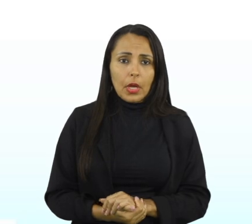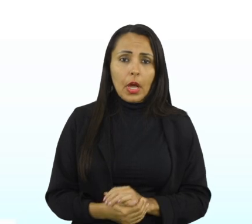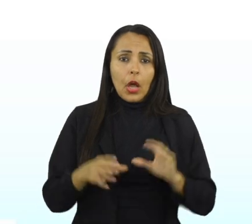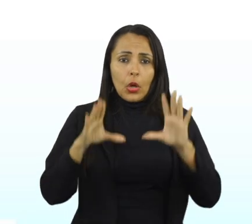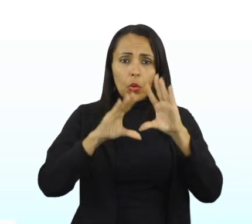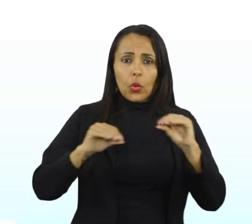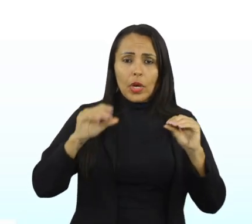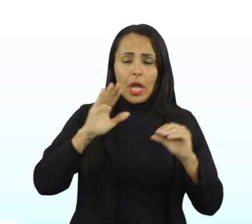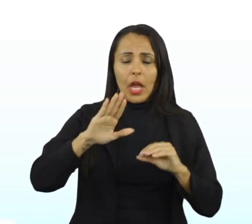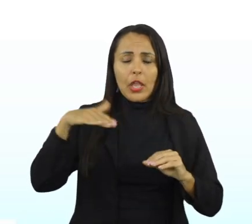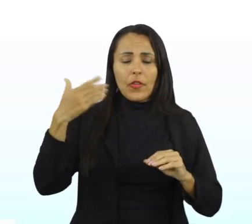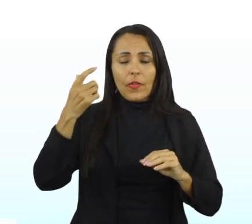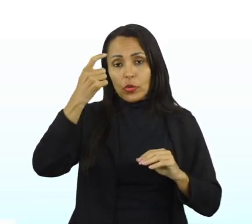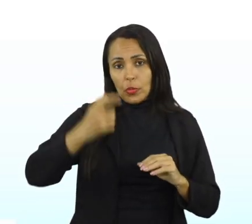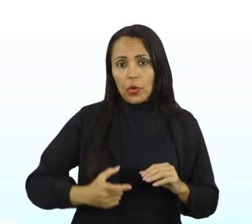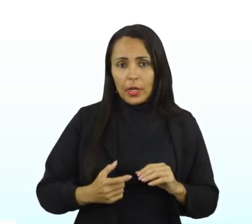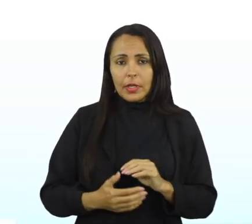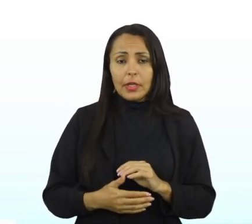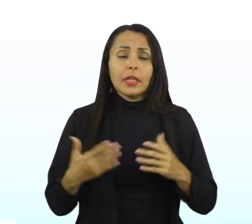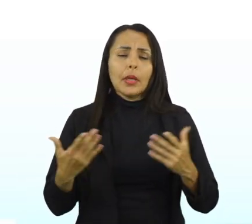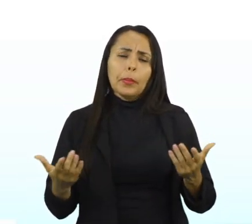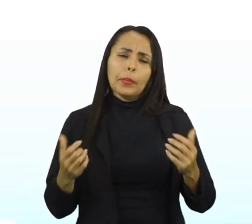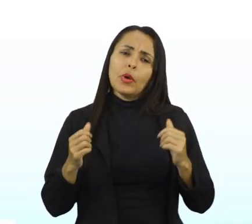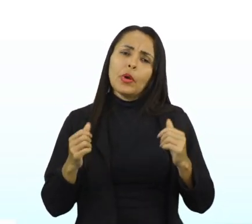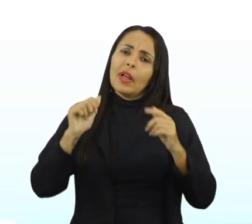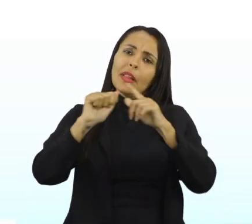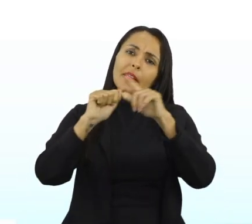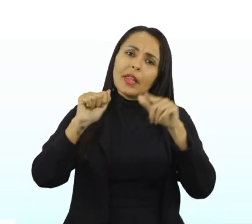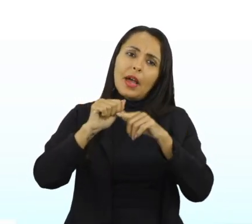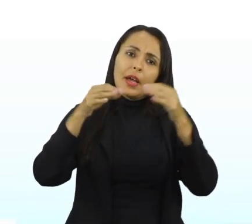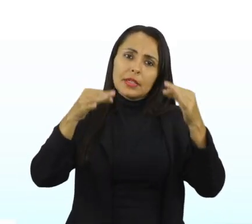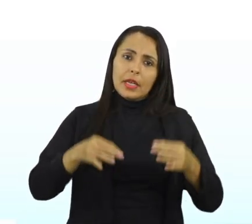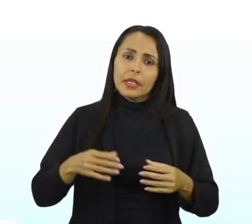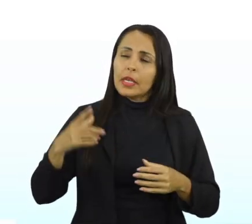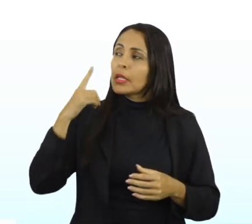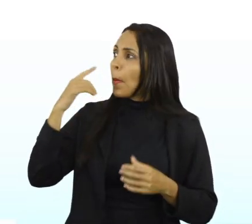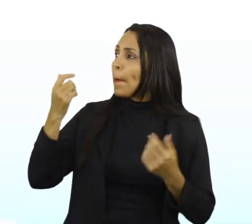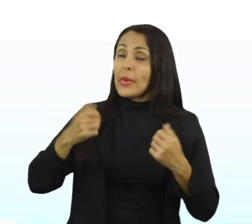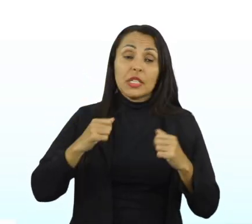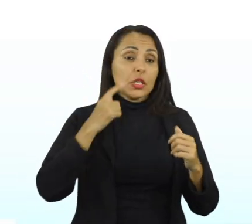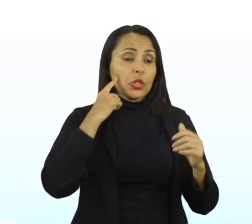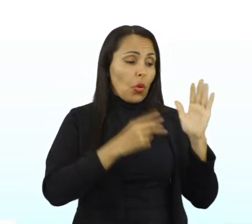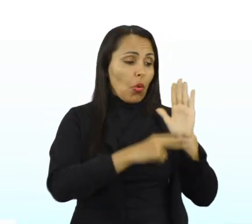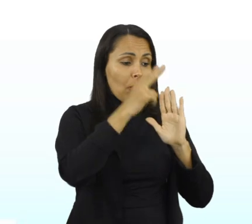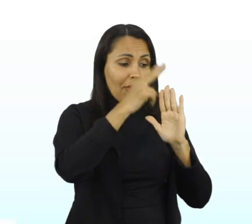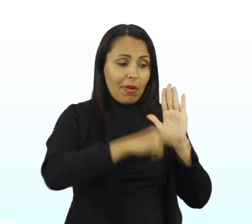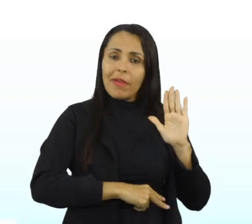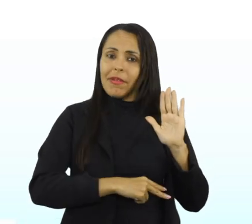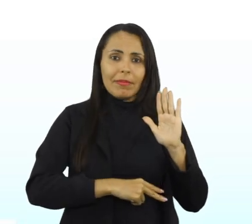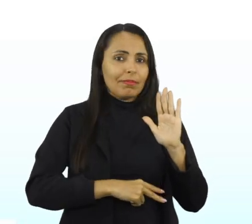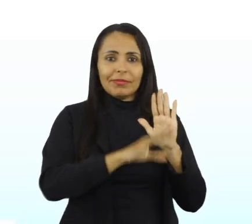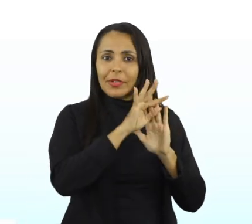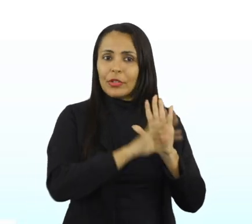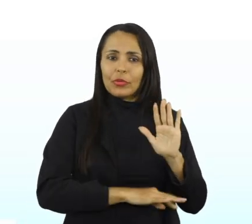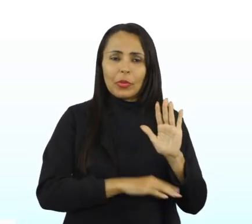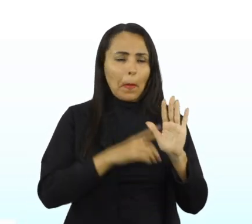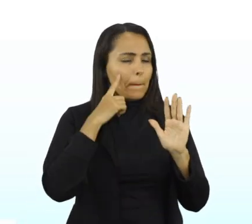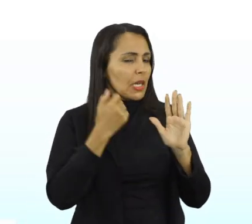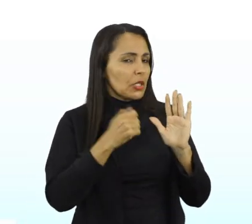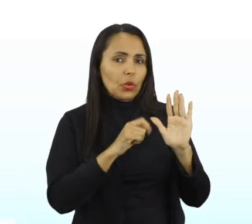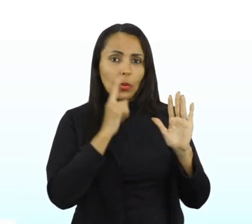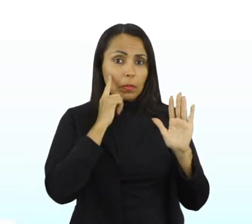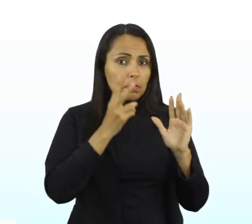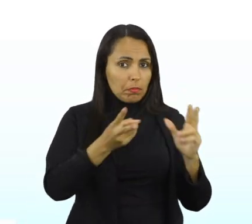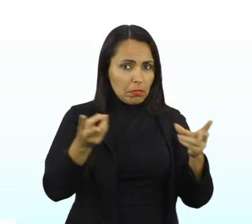oculista. E, curar e falso moralista. Só pode ser a letra A. Não precisou ler o texto. Percebeu,